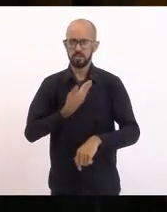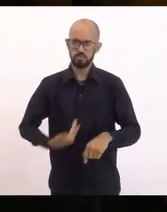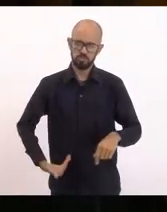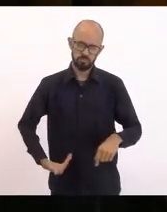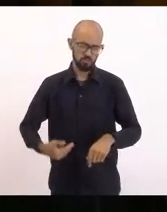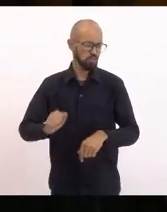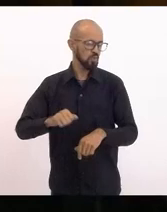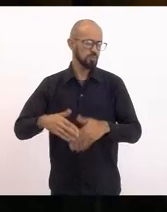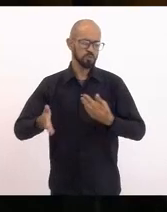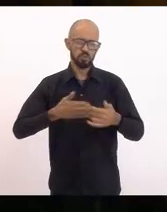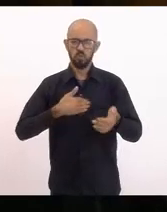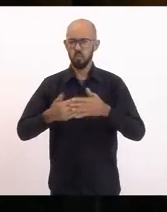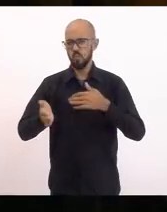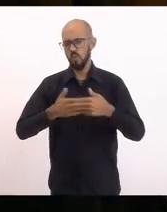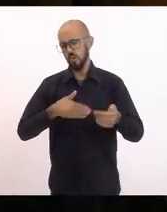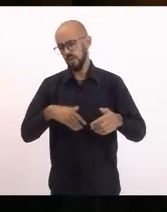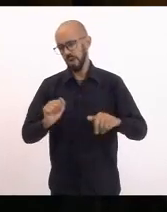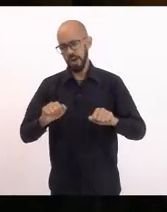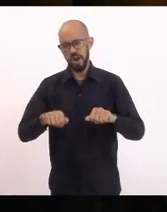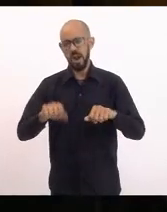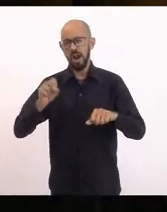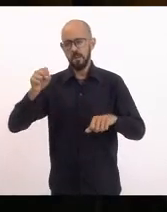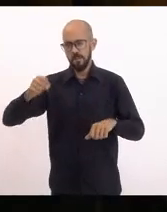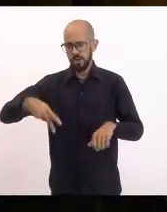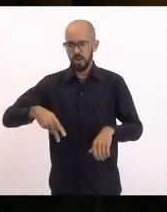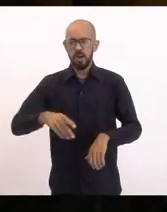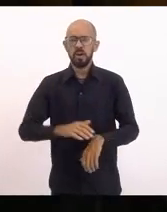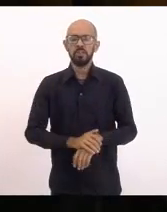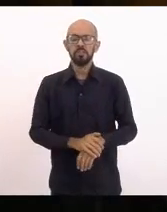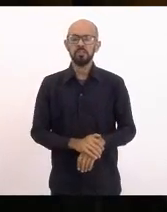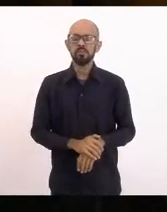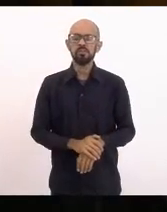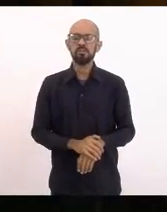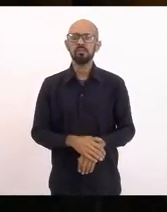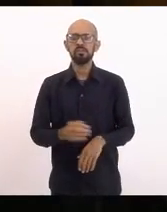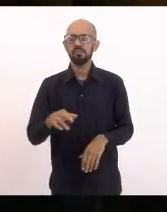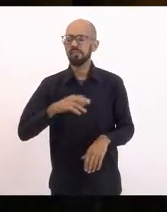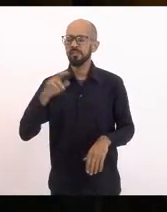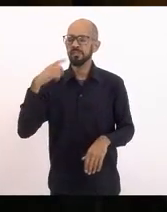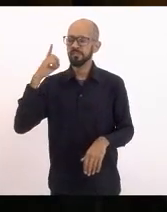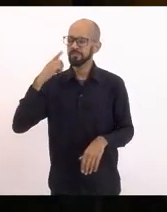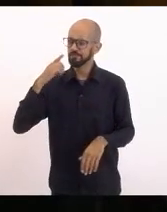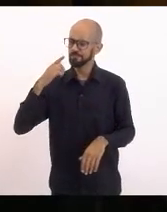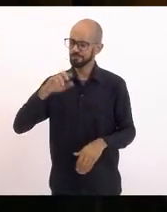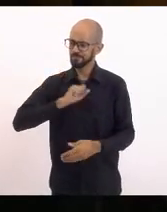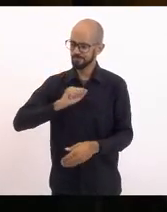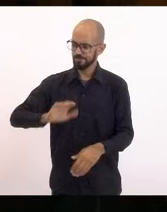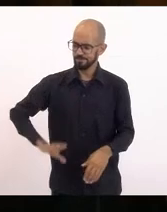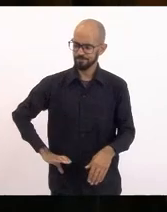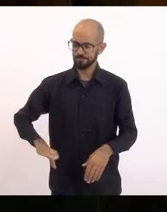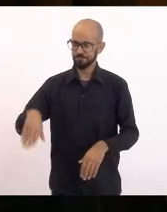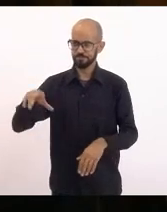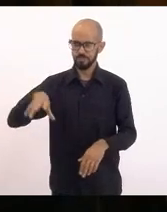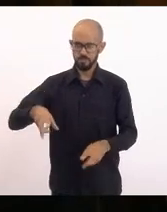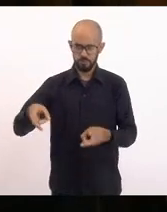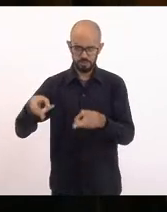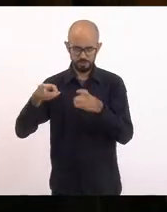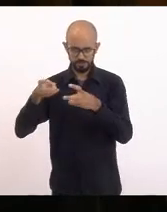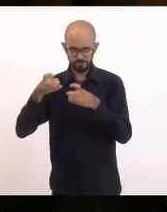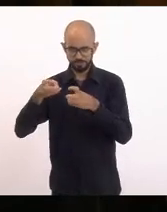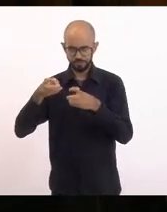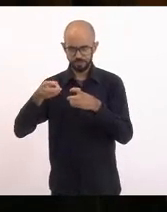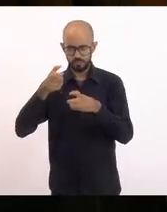pensionistas, aposentados e aposentadas. Deputado André Siciliano, ouvindo com atenção, deputada